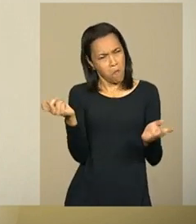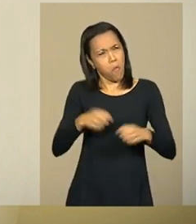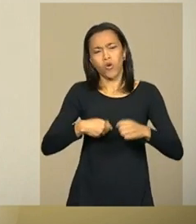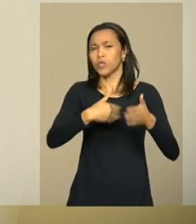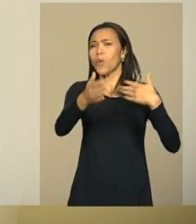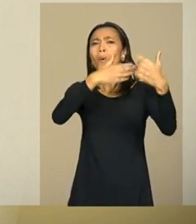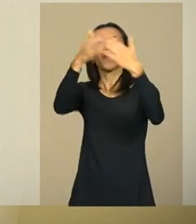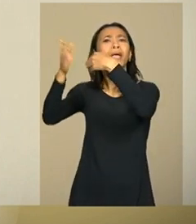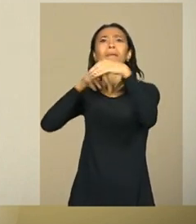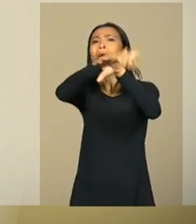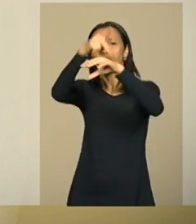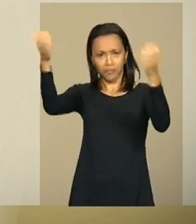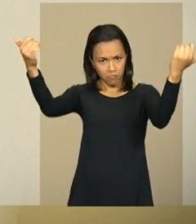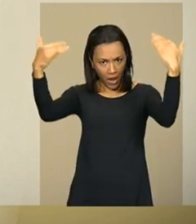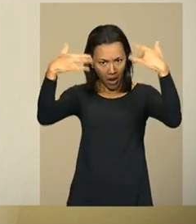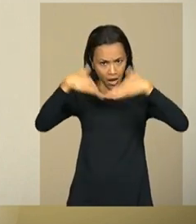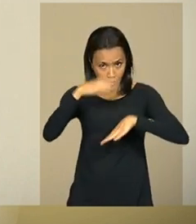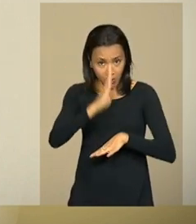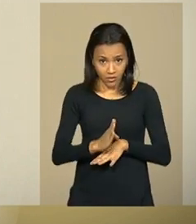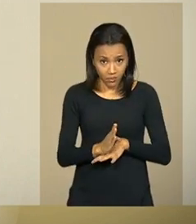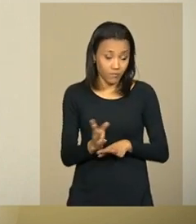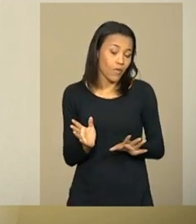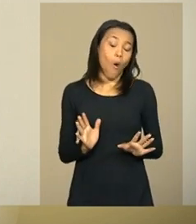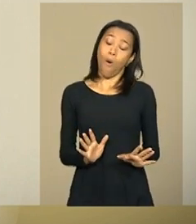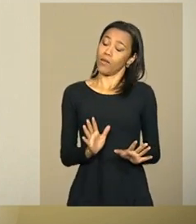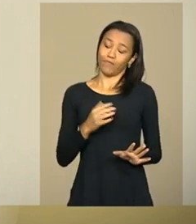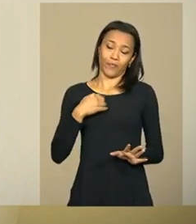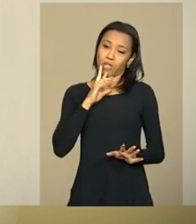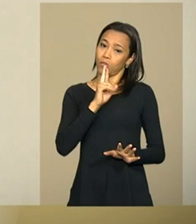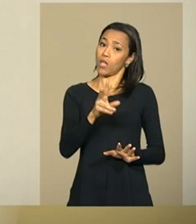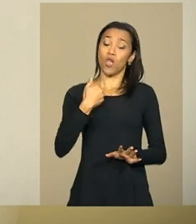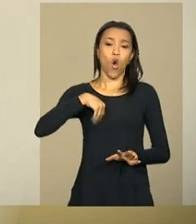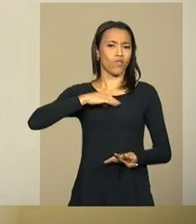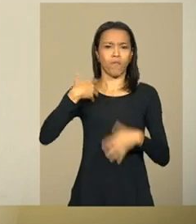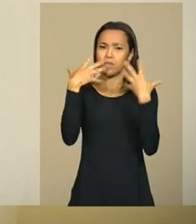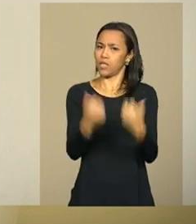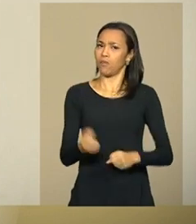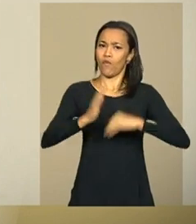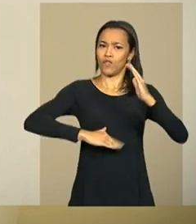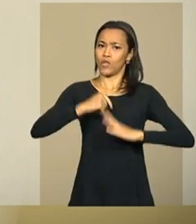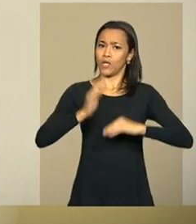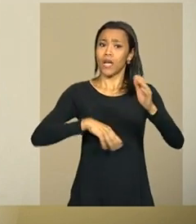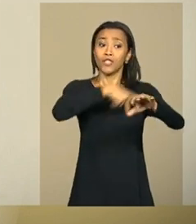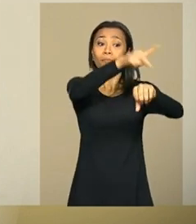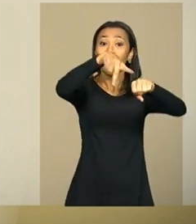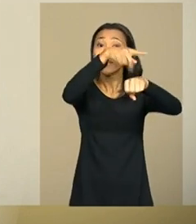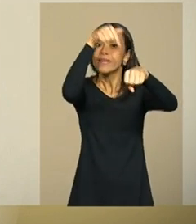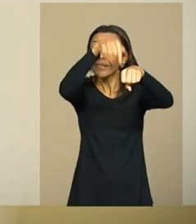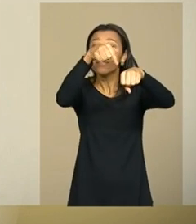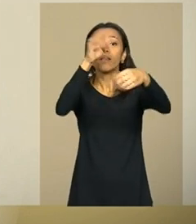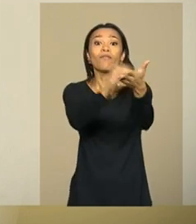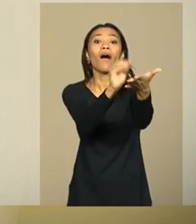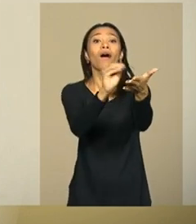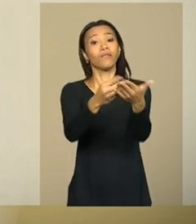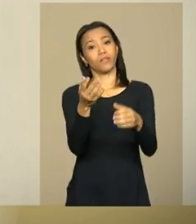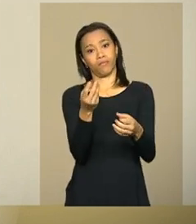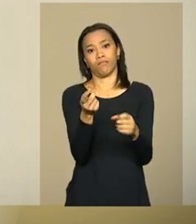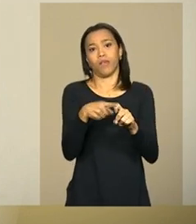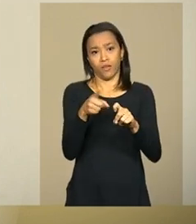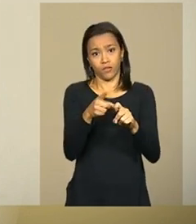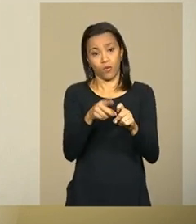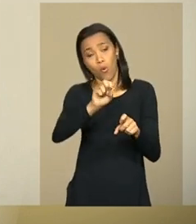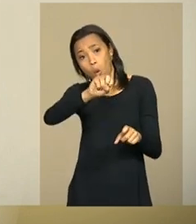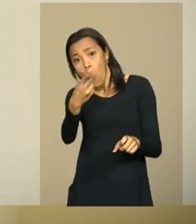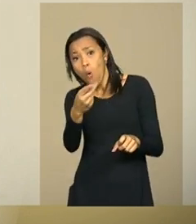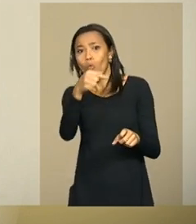qualquer país presidenta olha Luciano nós não vamos aceitar profissionais de países onde também haja falta de médicos ou